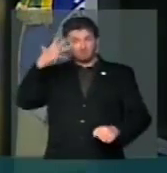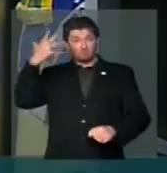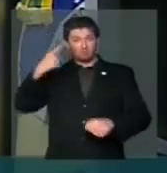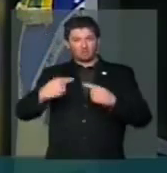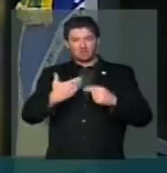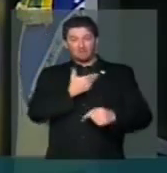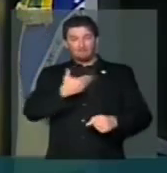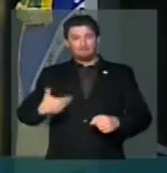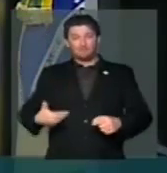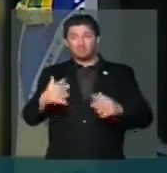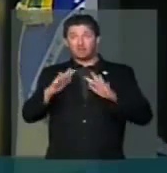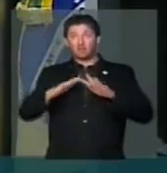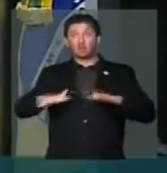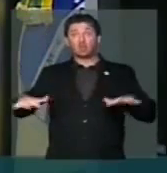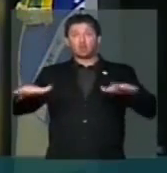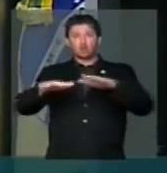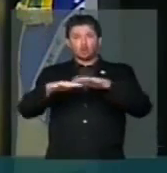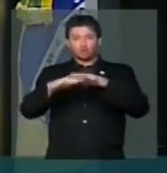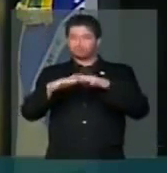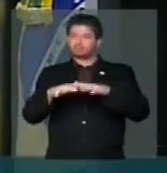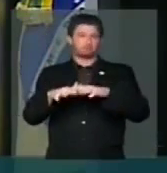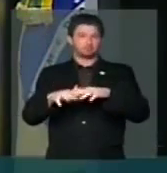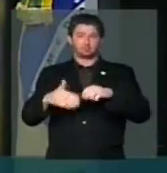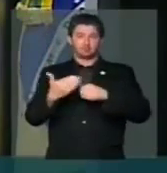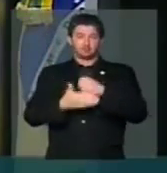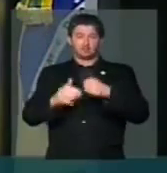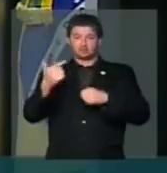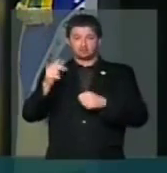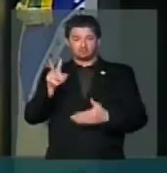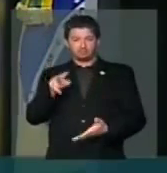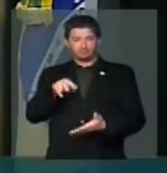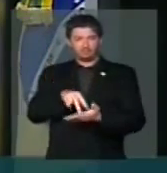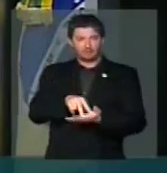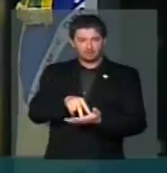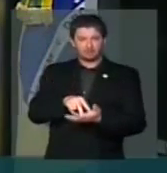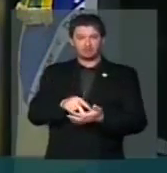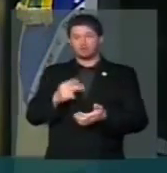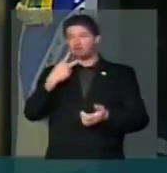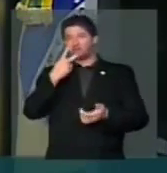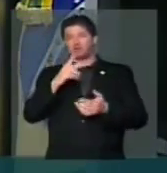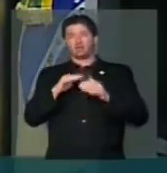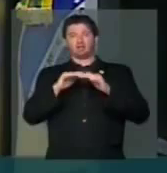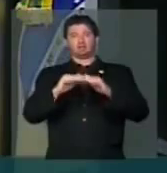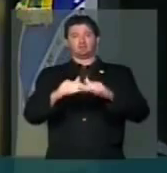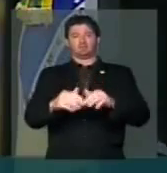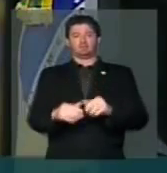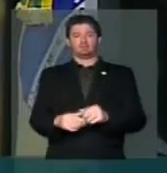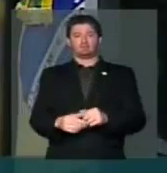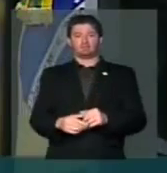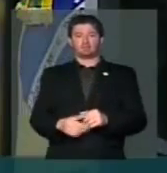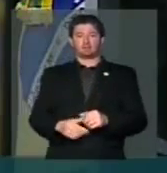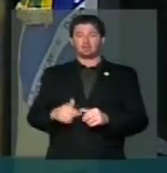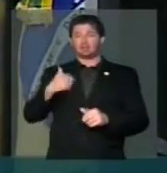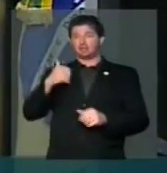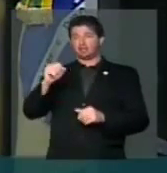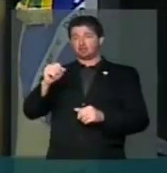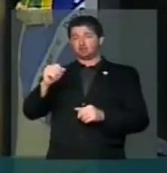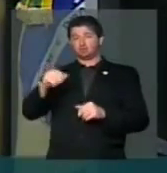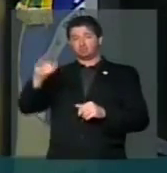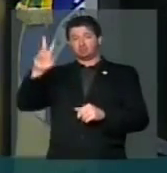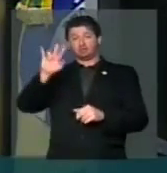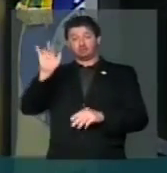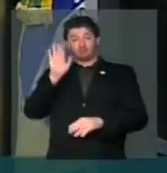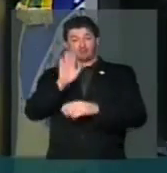políticas públicas, não é base para vir aqui e dizer que a questão da maioridade